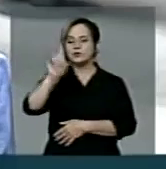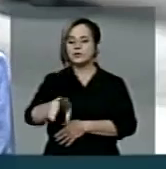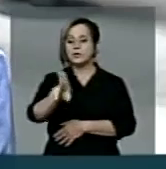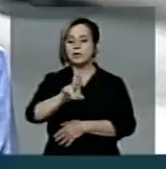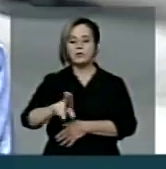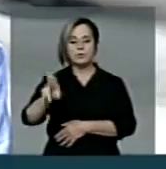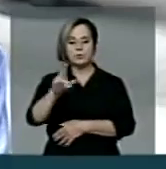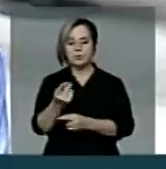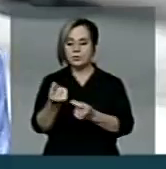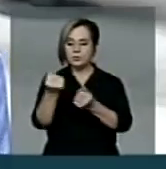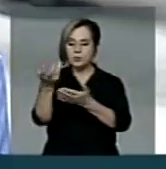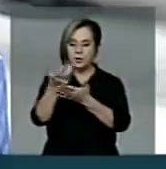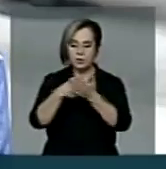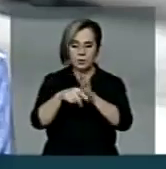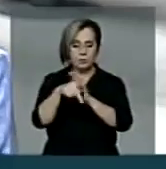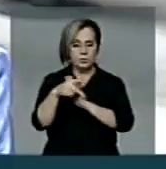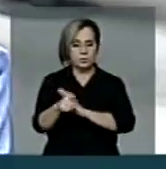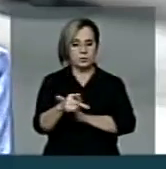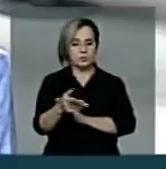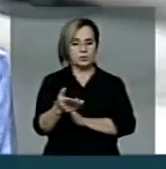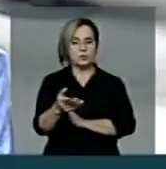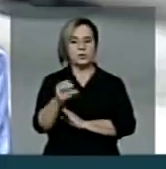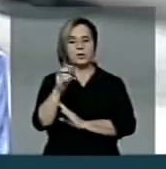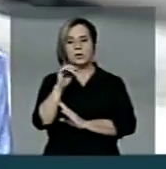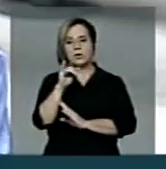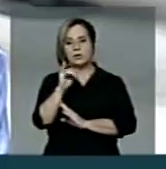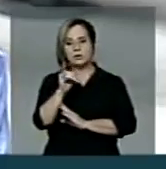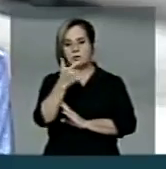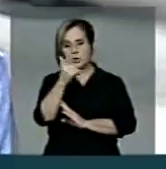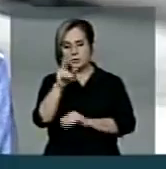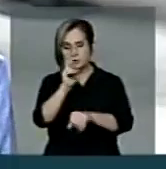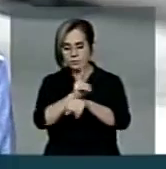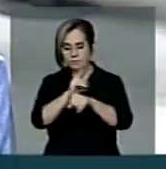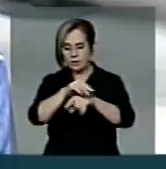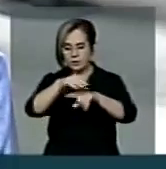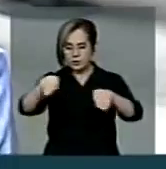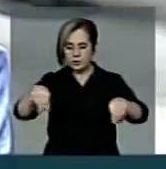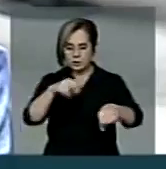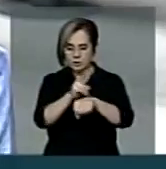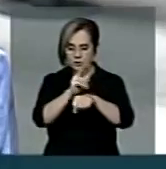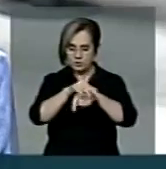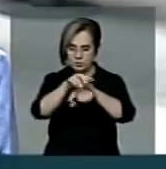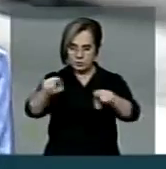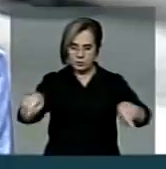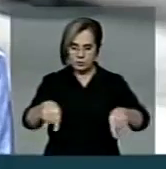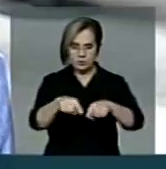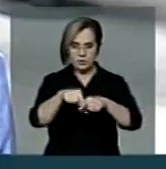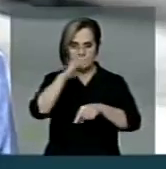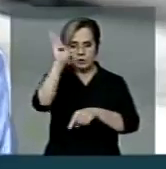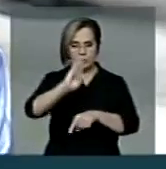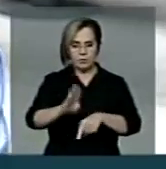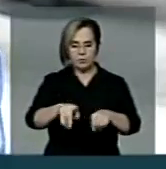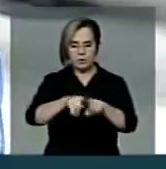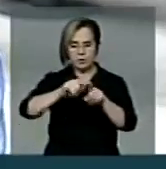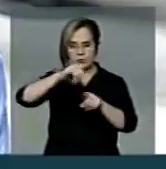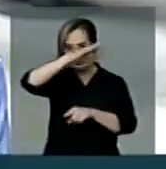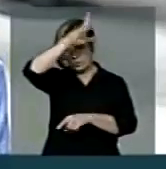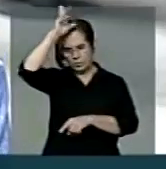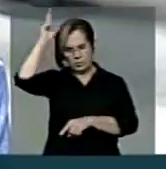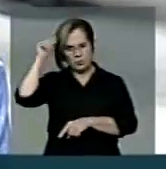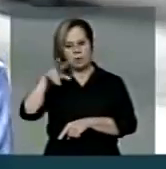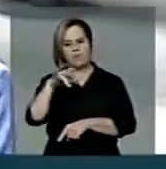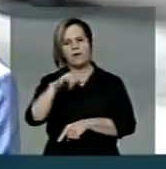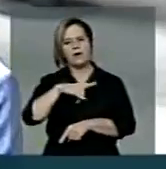públicos. E repito, se não fossem as reservas indígenas, o Brasil e a Amazônia seriam um grande